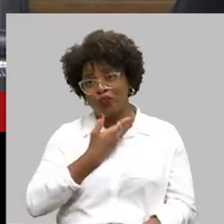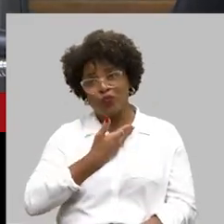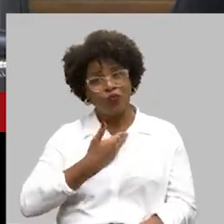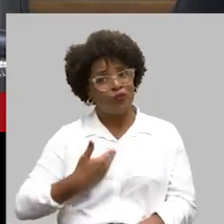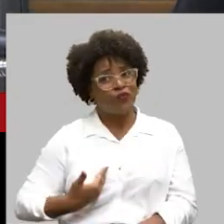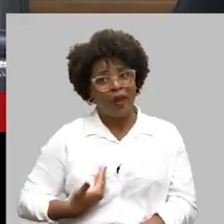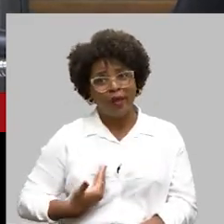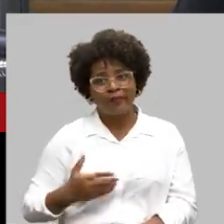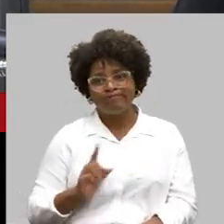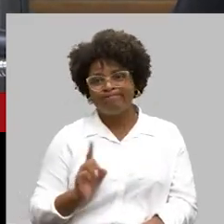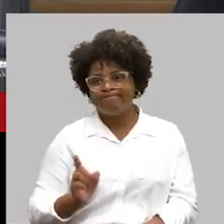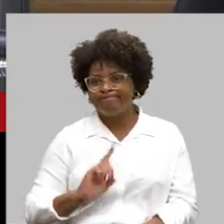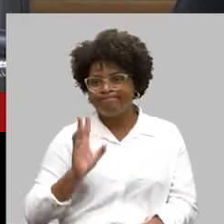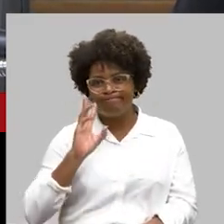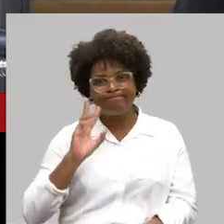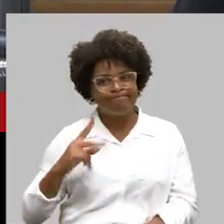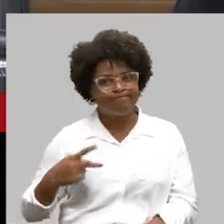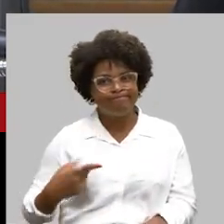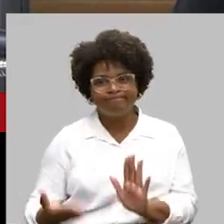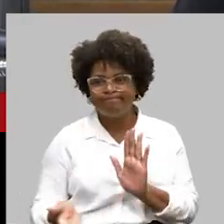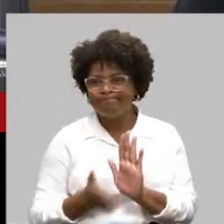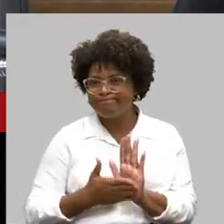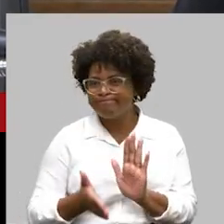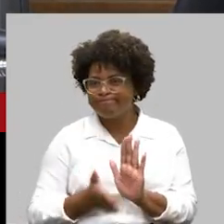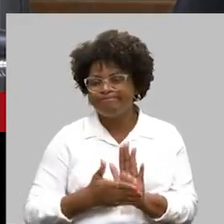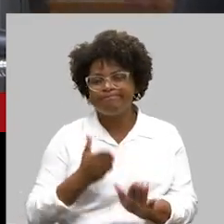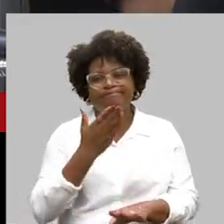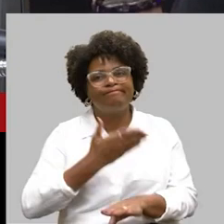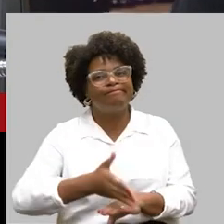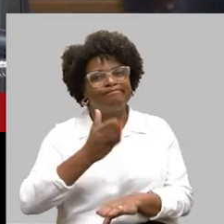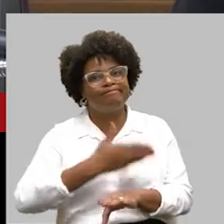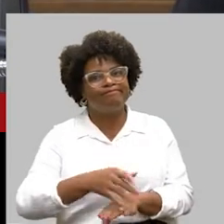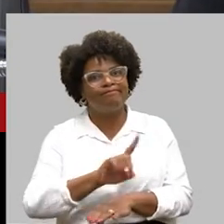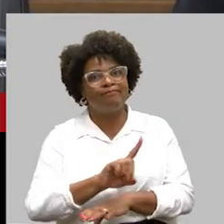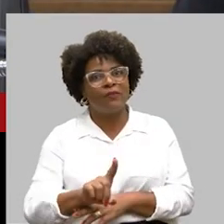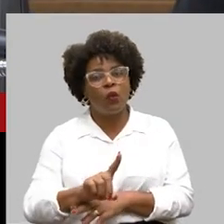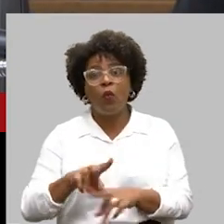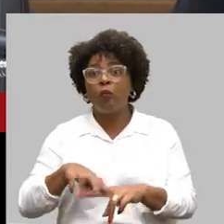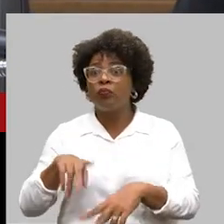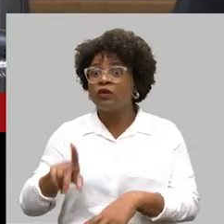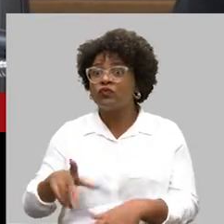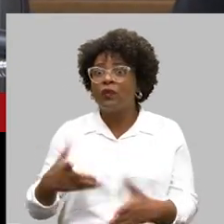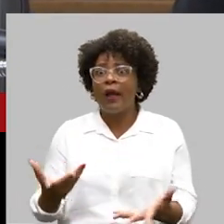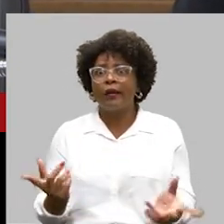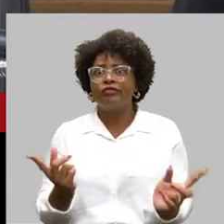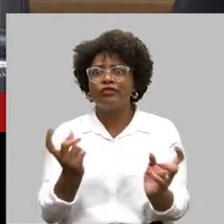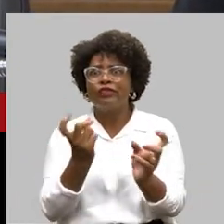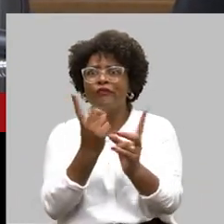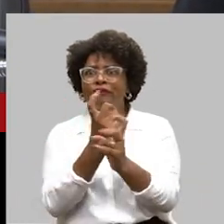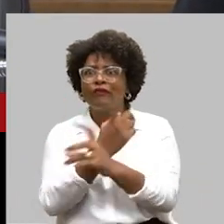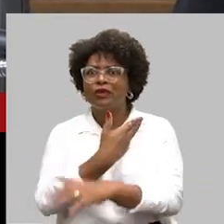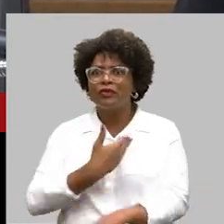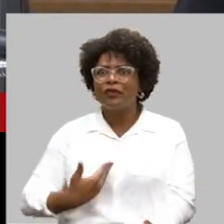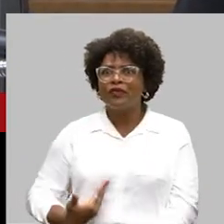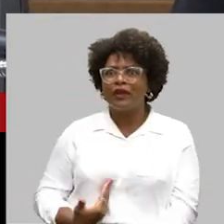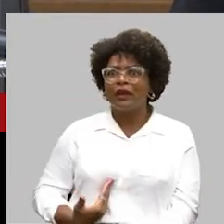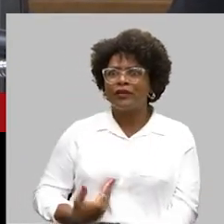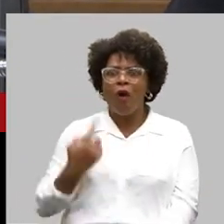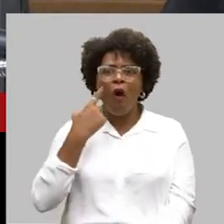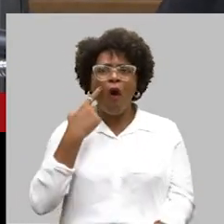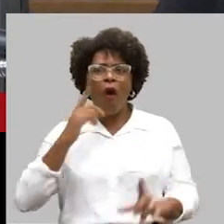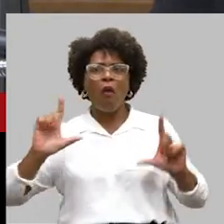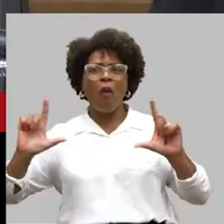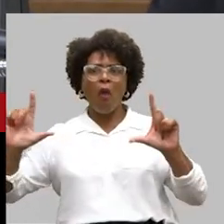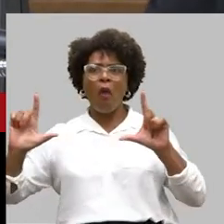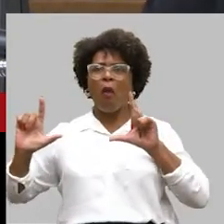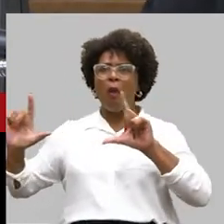reconhece essa prática essa proposta por isso É duro o governador ficar aqui vendo cartaz pedindo Cadê recurso da merenda escolar